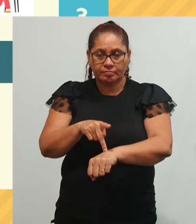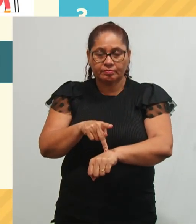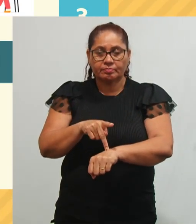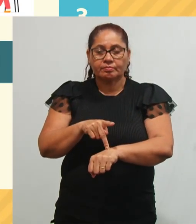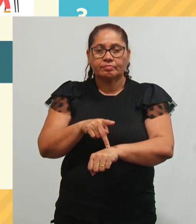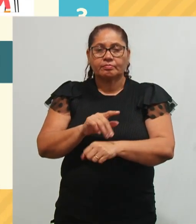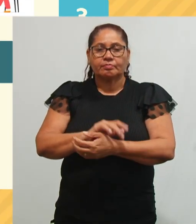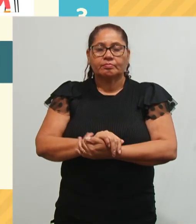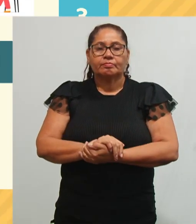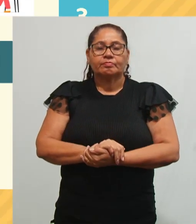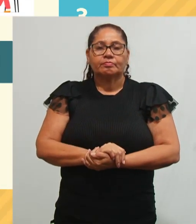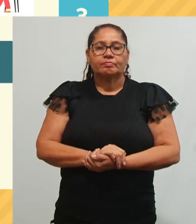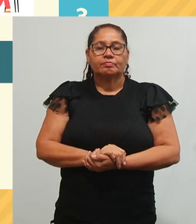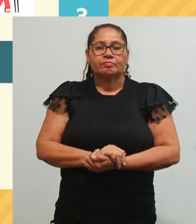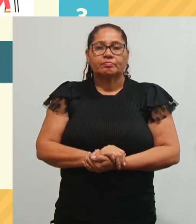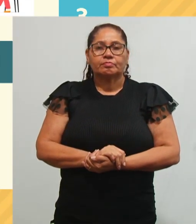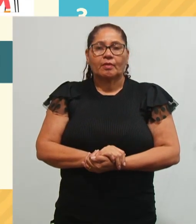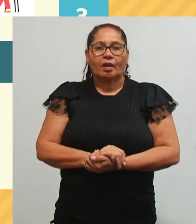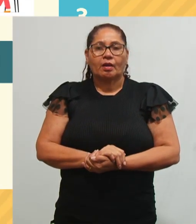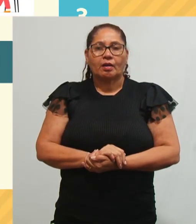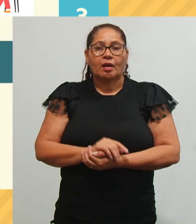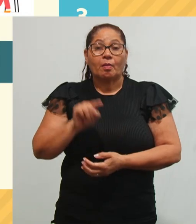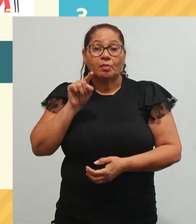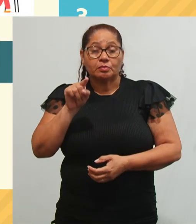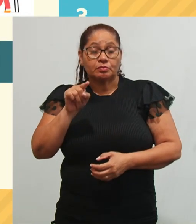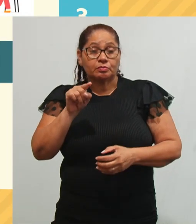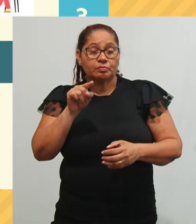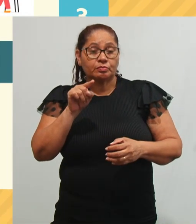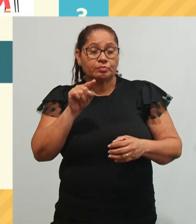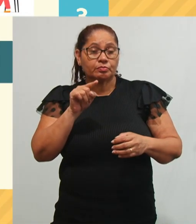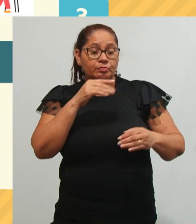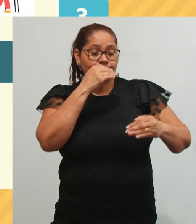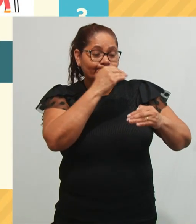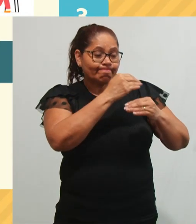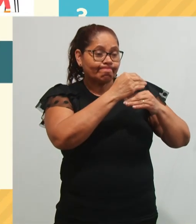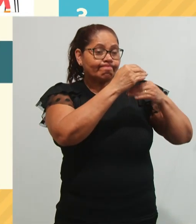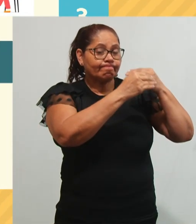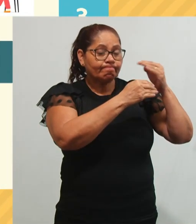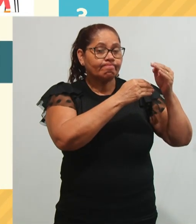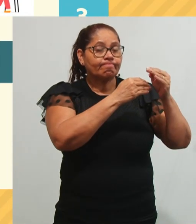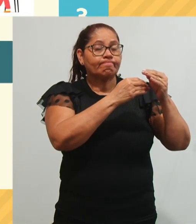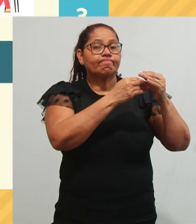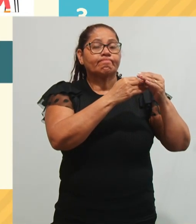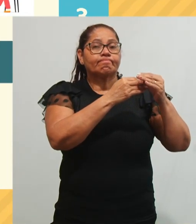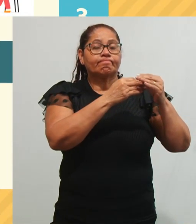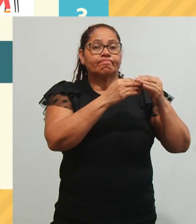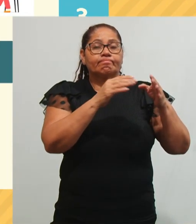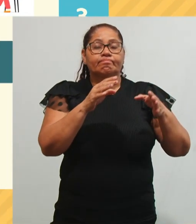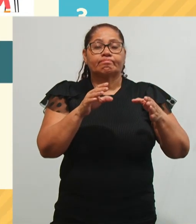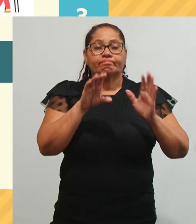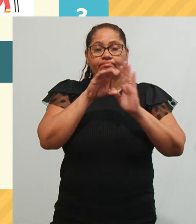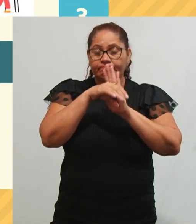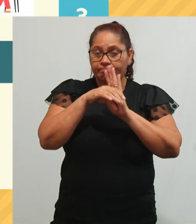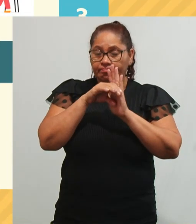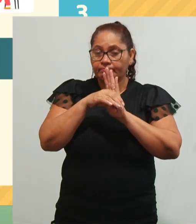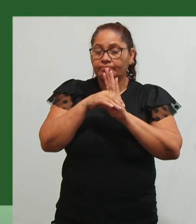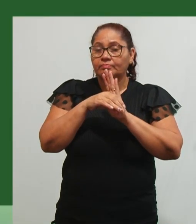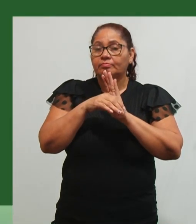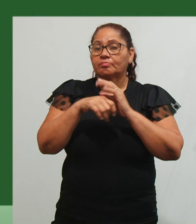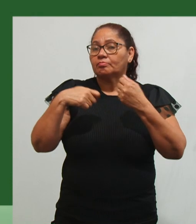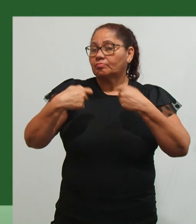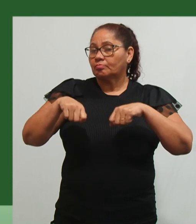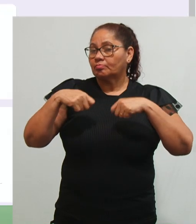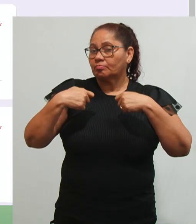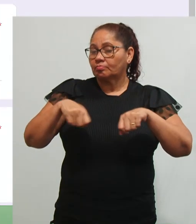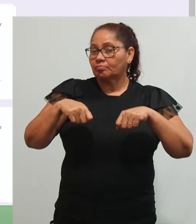que, para vocês construírem esses conceitos, para vocês organizarem esses conceitos, vocês têm que